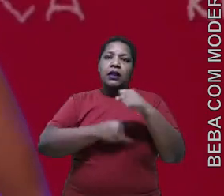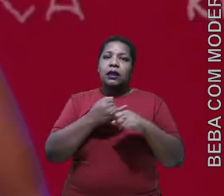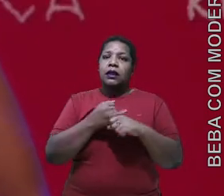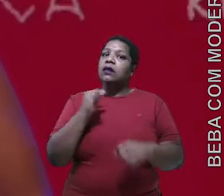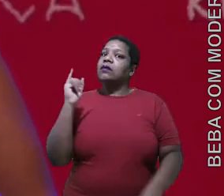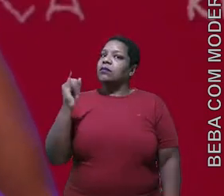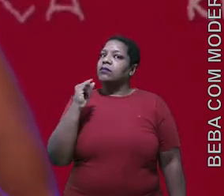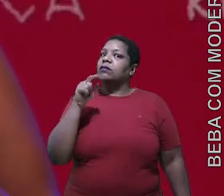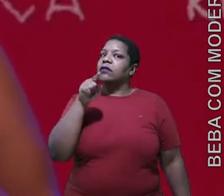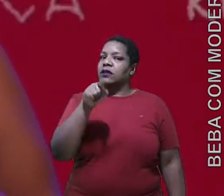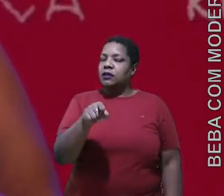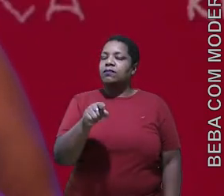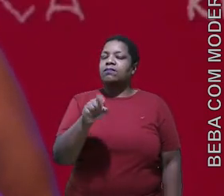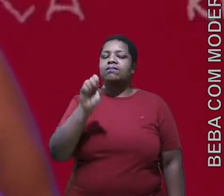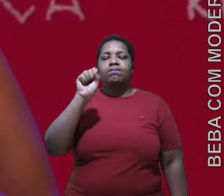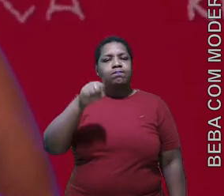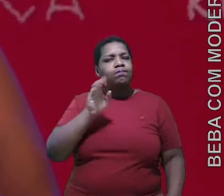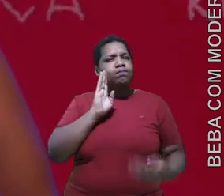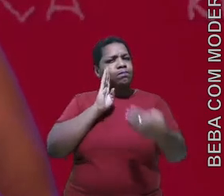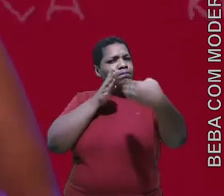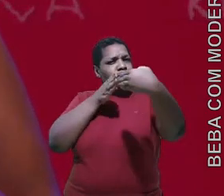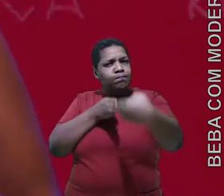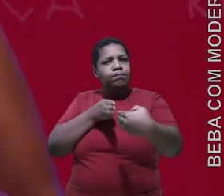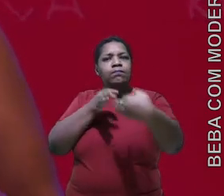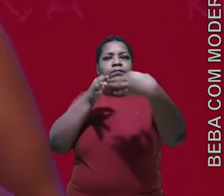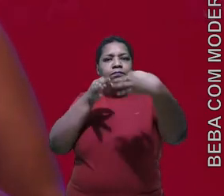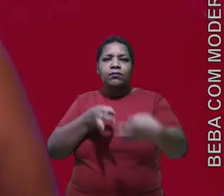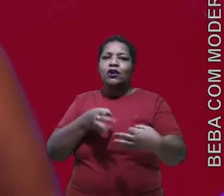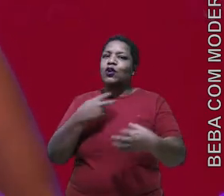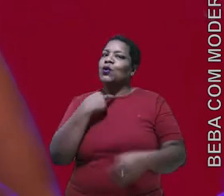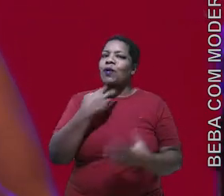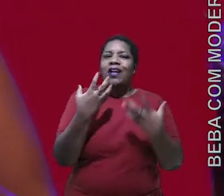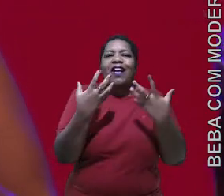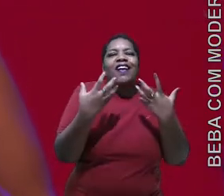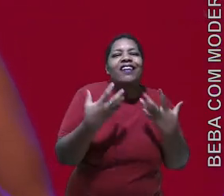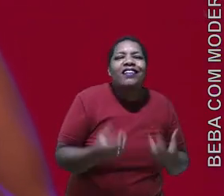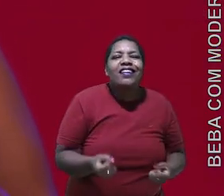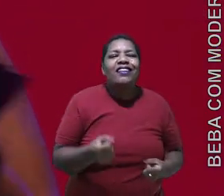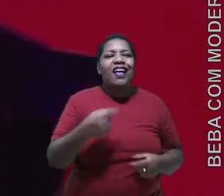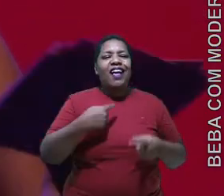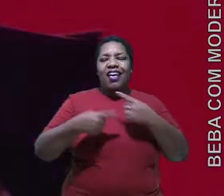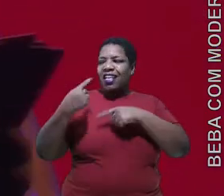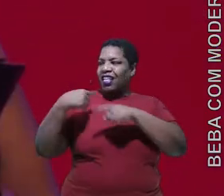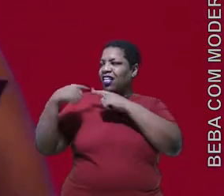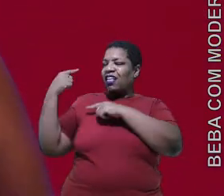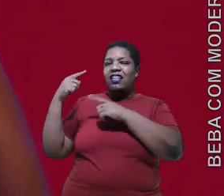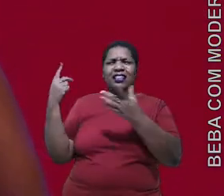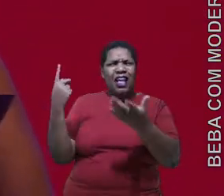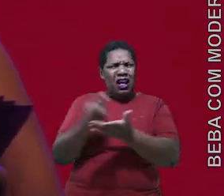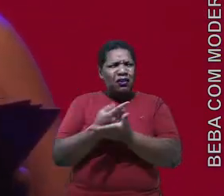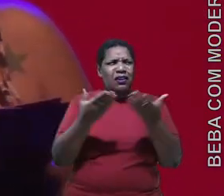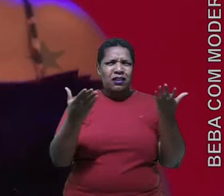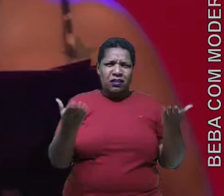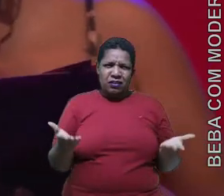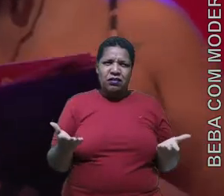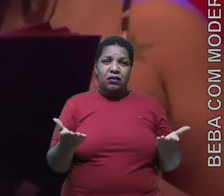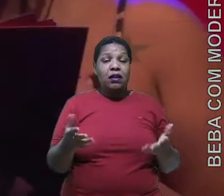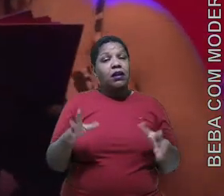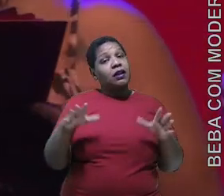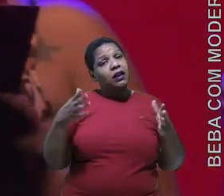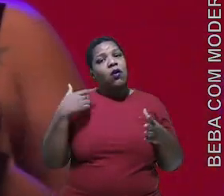importante gente a gente tem um papo retissimo sobre isso porque não podemos mais aceitar esses retrocessos que vem acontecendo né